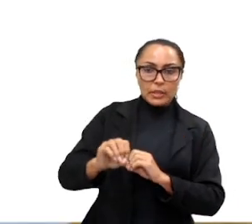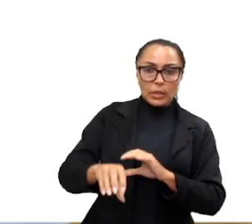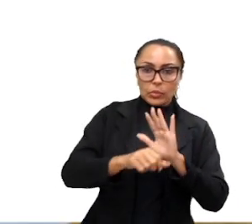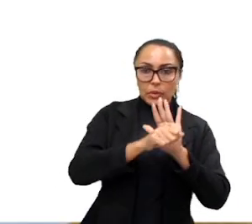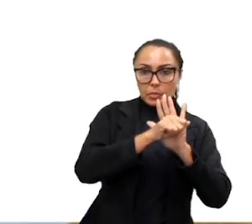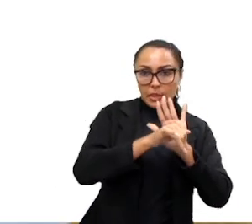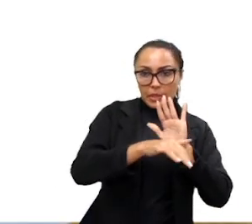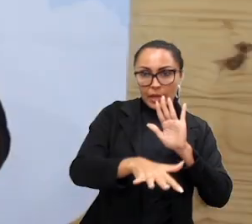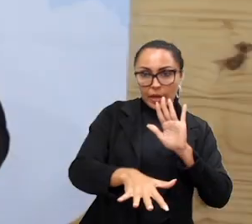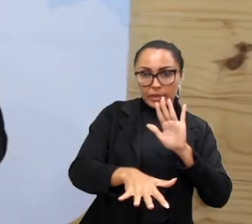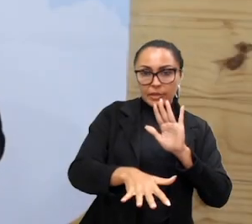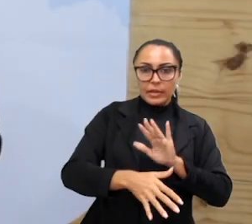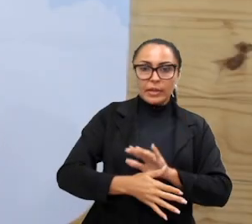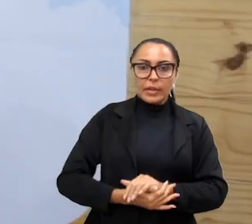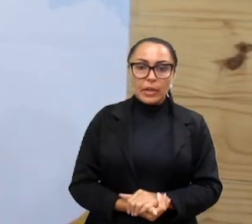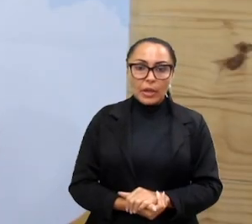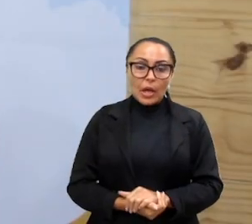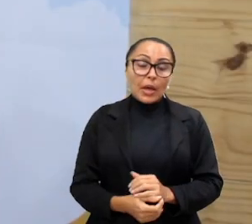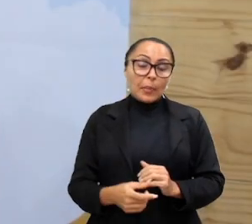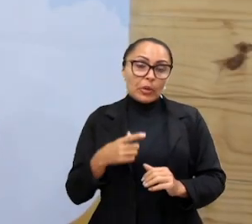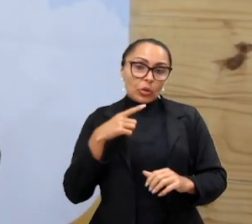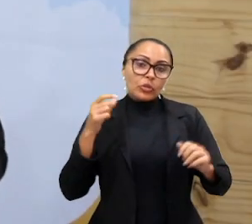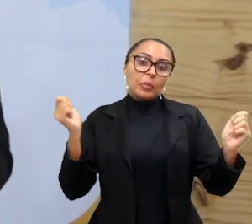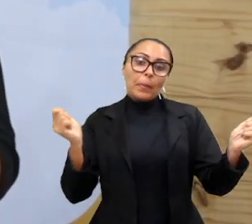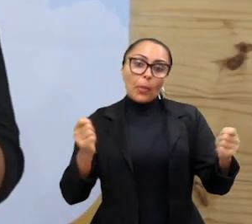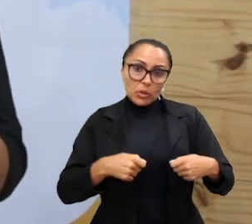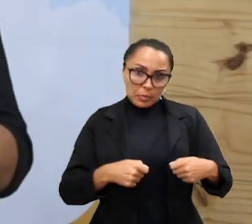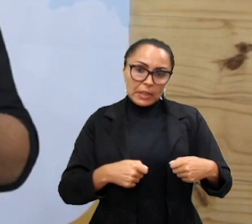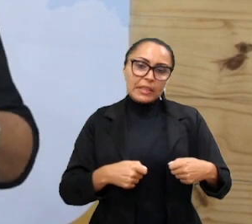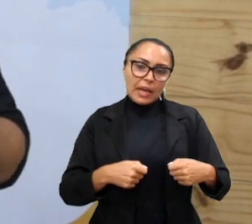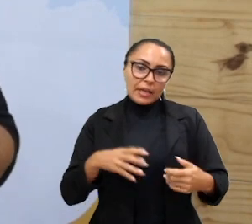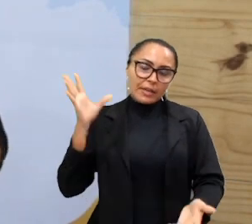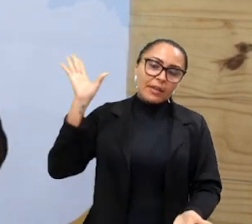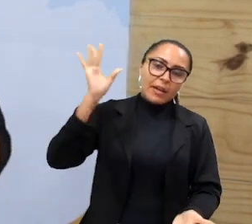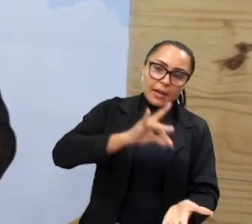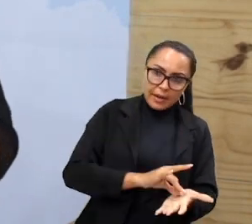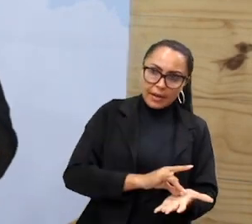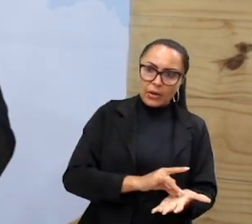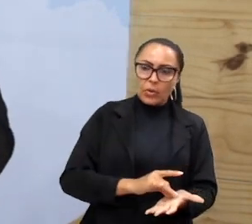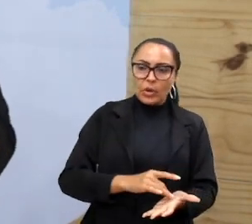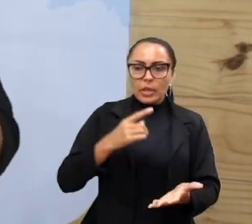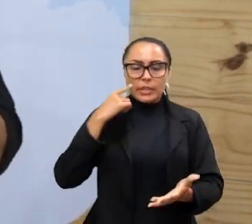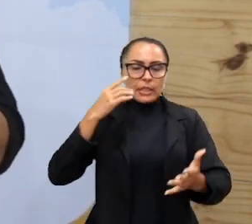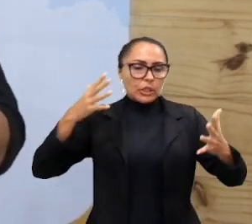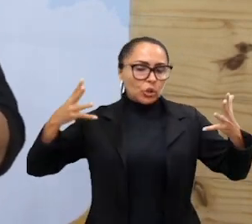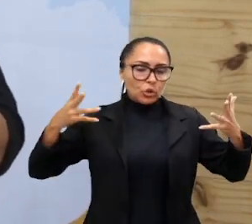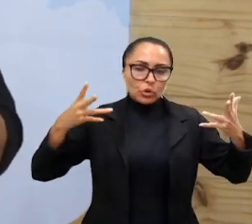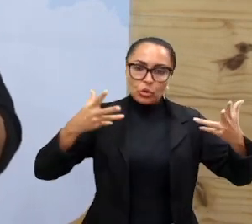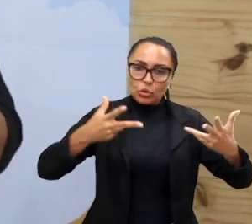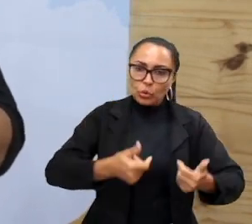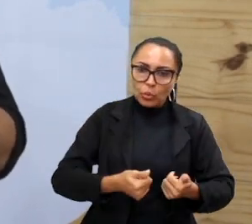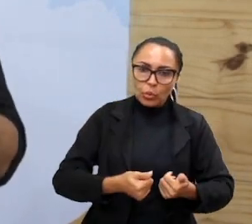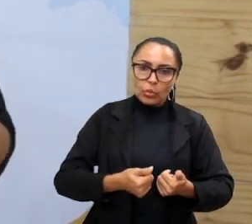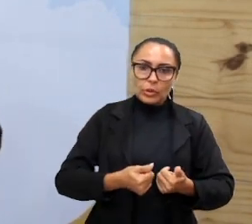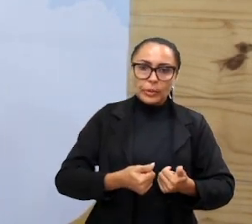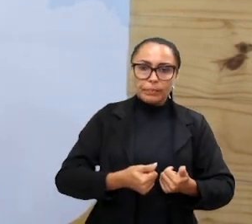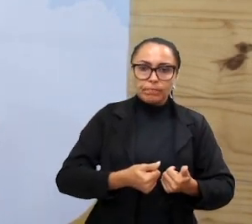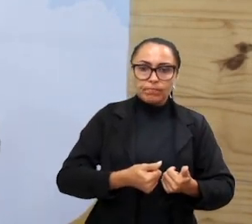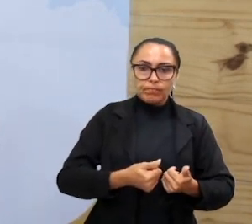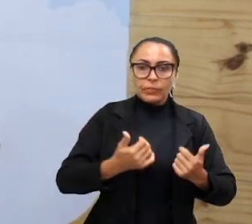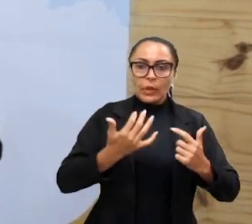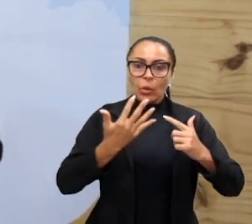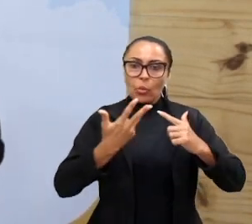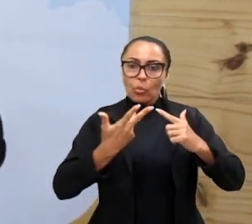nós temos, né, uma possibilidade muito real diante de todo um leque, né,